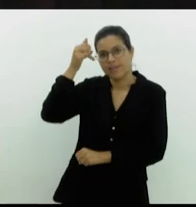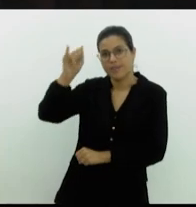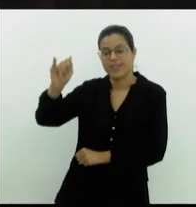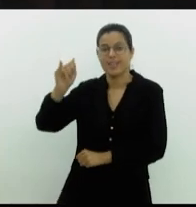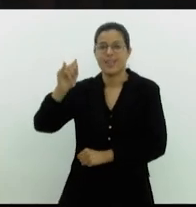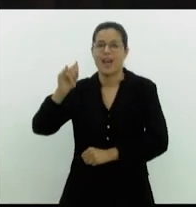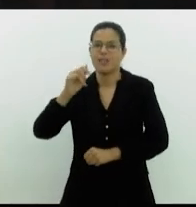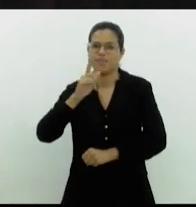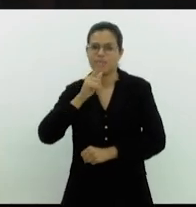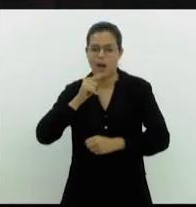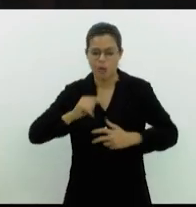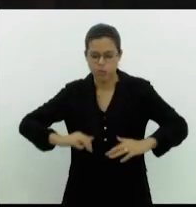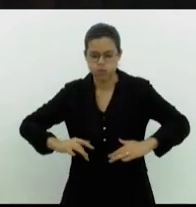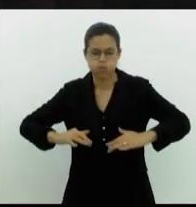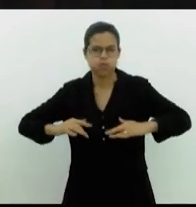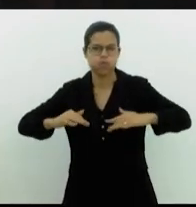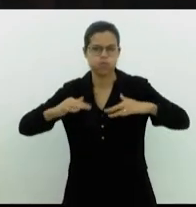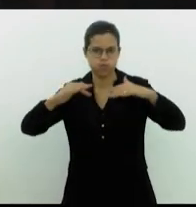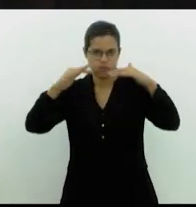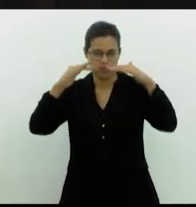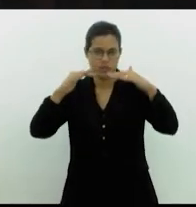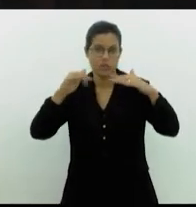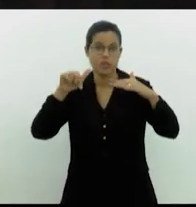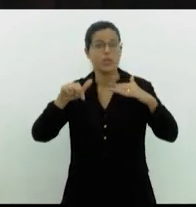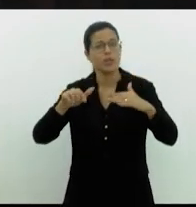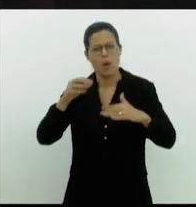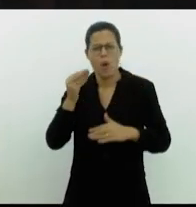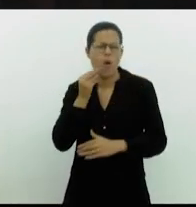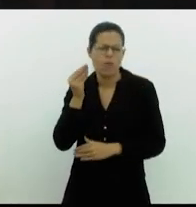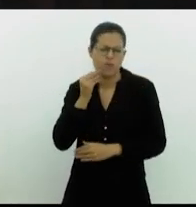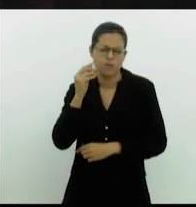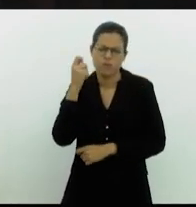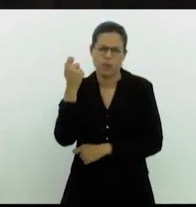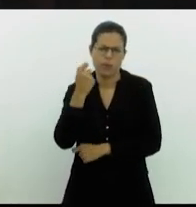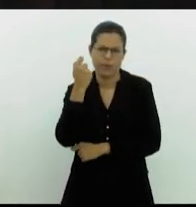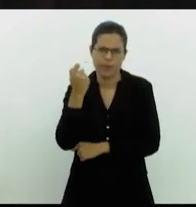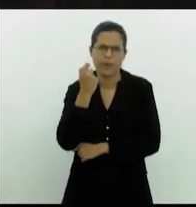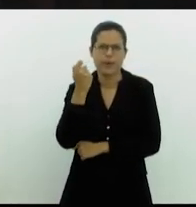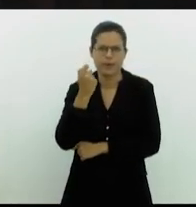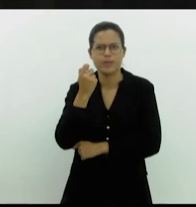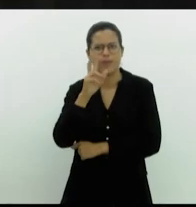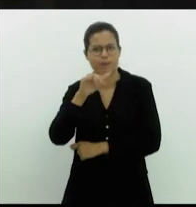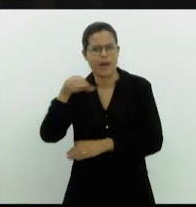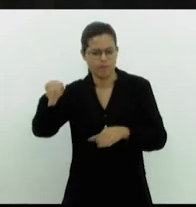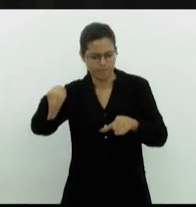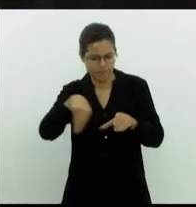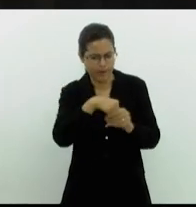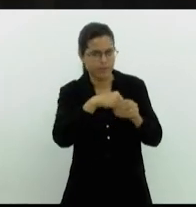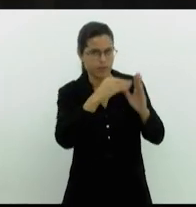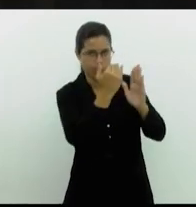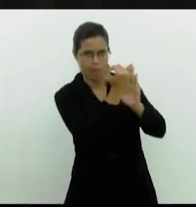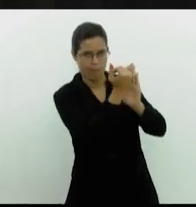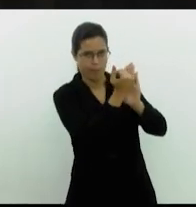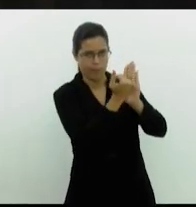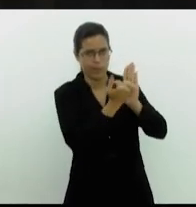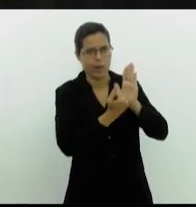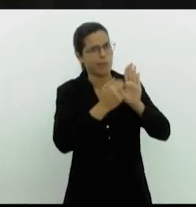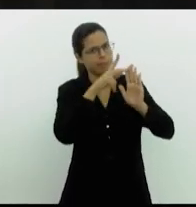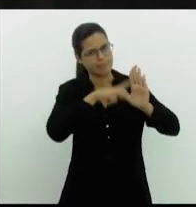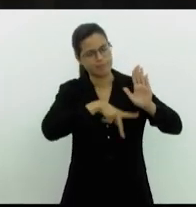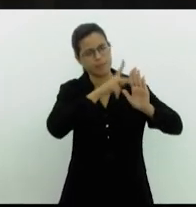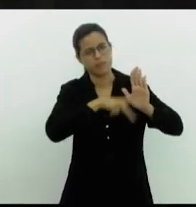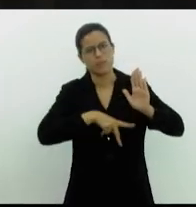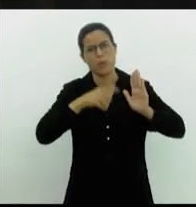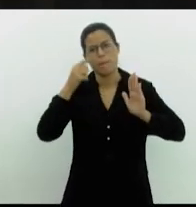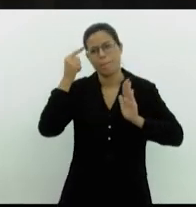E, evidentemente, o Rio Grande do Sul vai estar no bojo desse programa, que eu imagino que seja